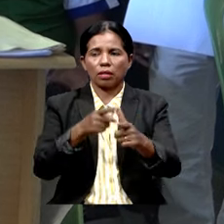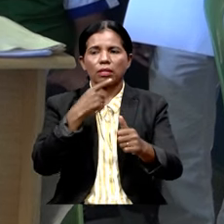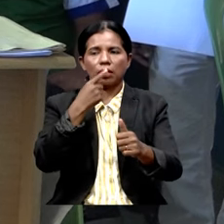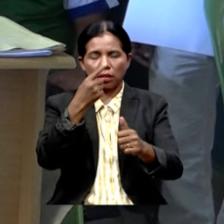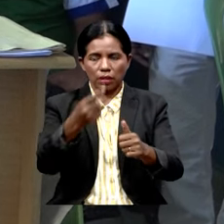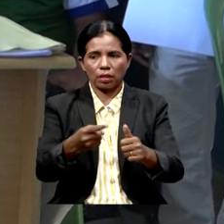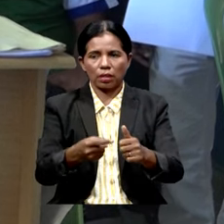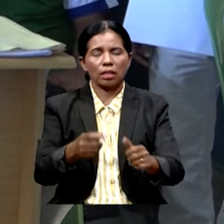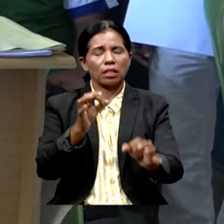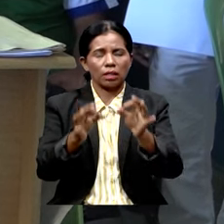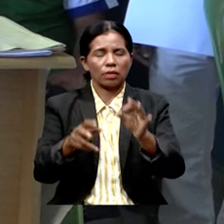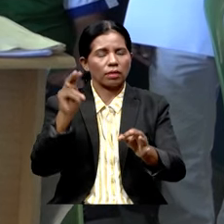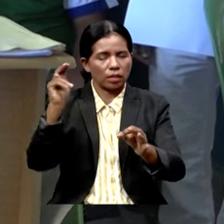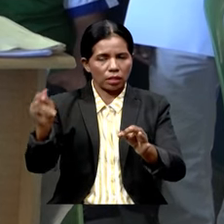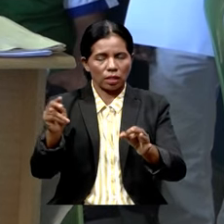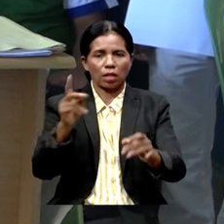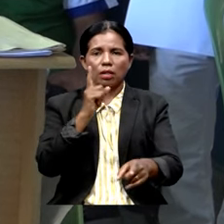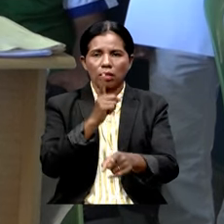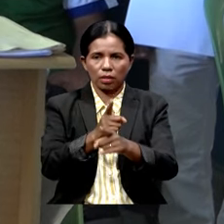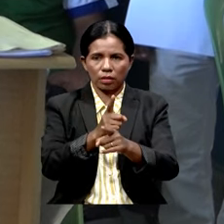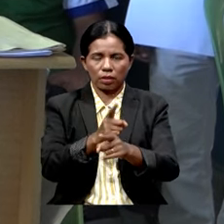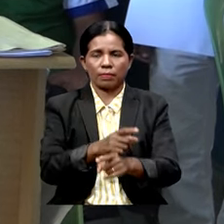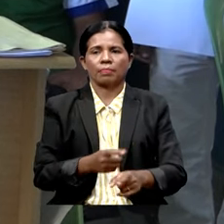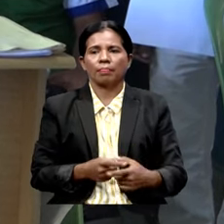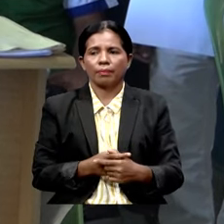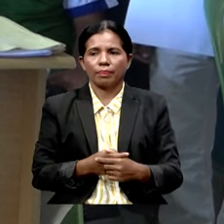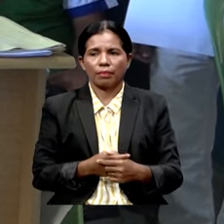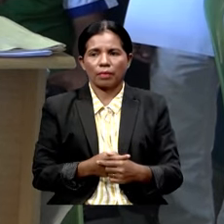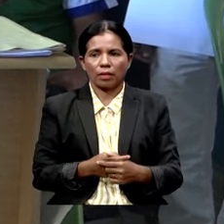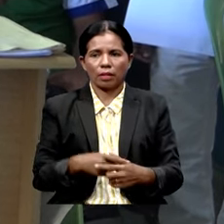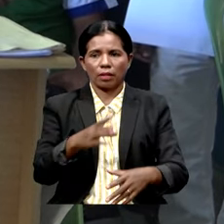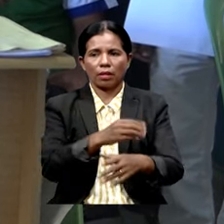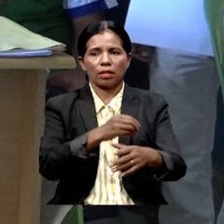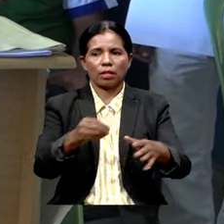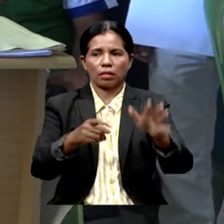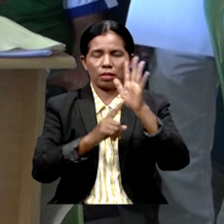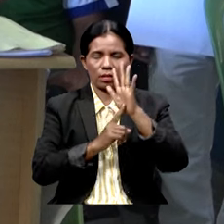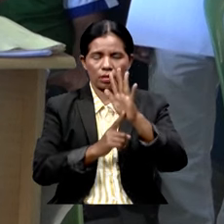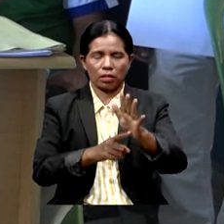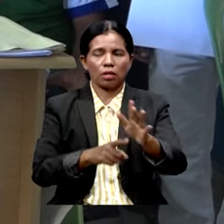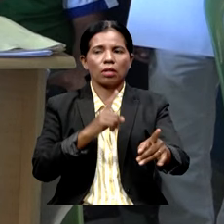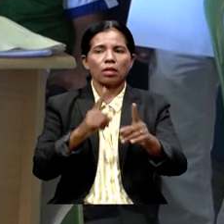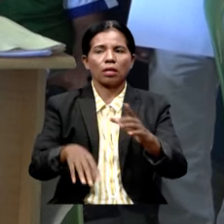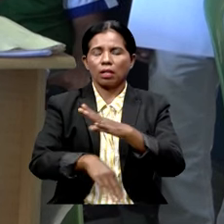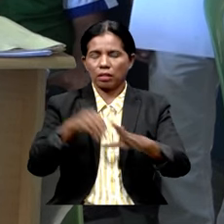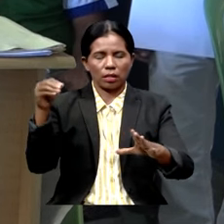diante. Se não comprova Duni, mas atos não é mesmo real, sai